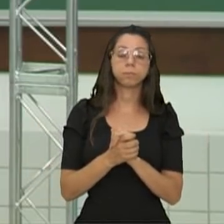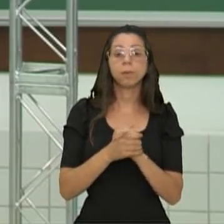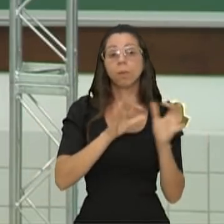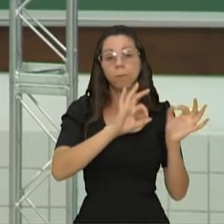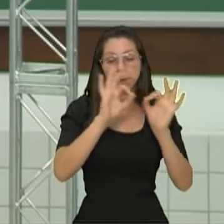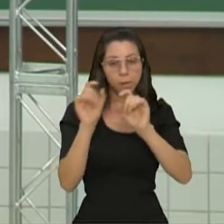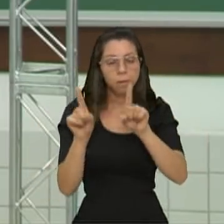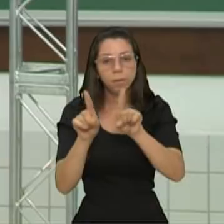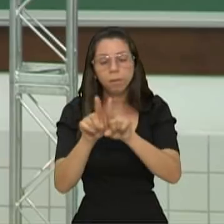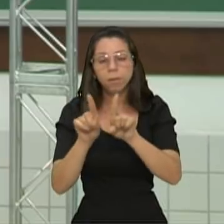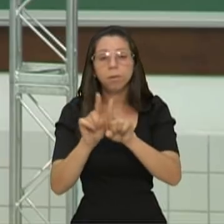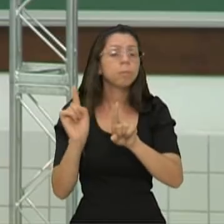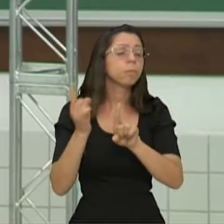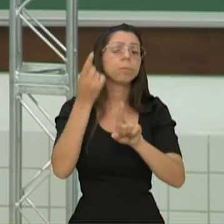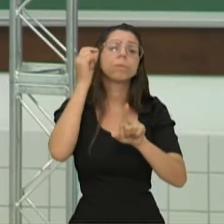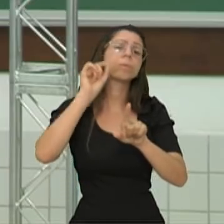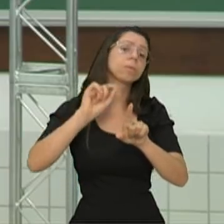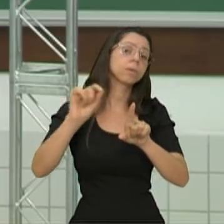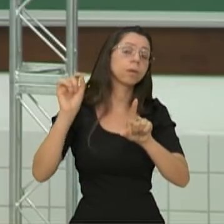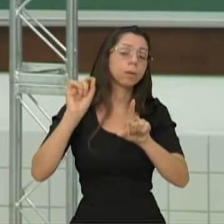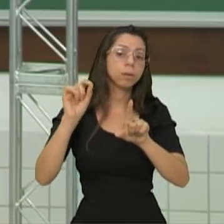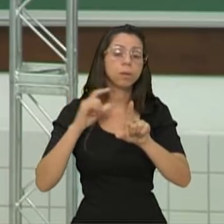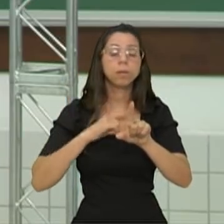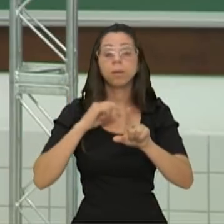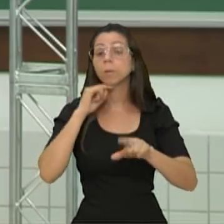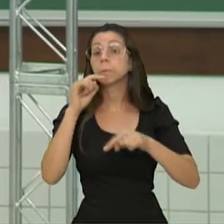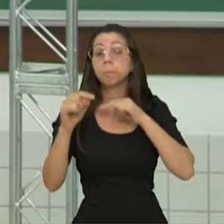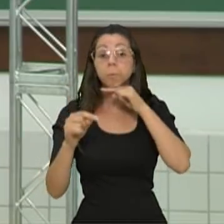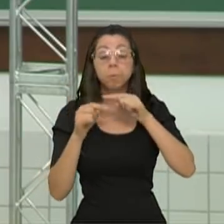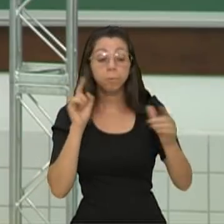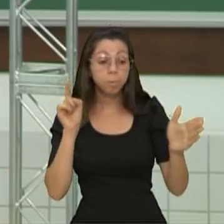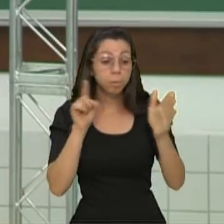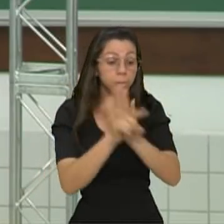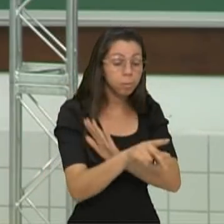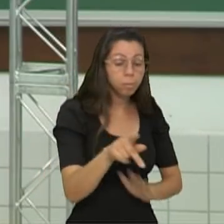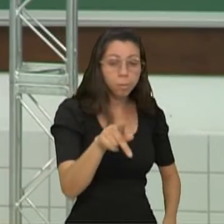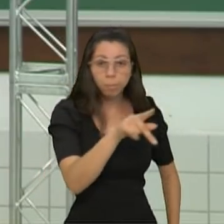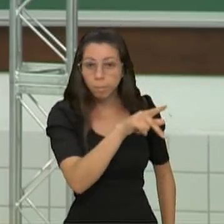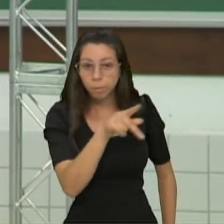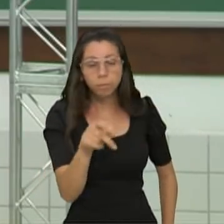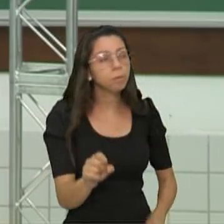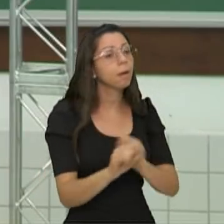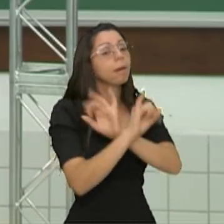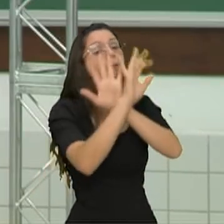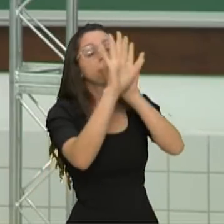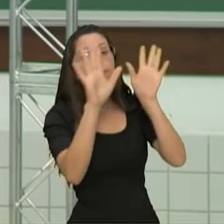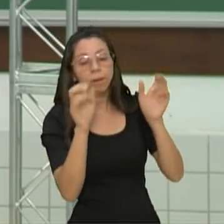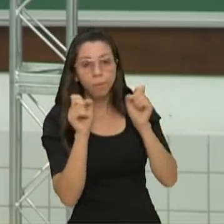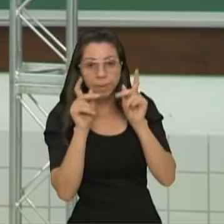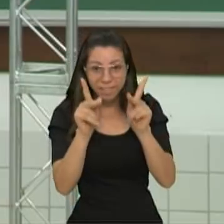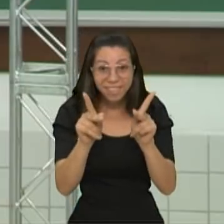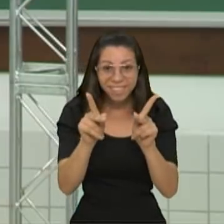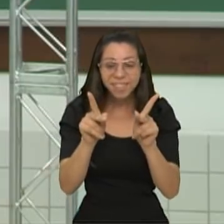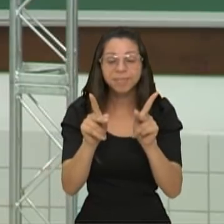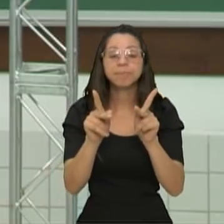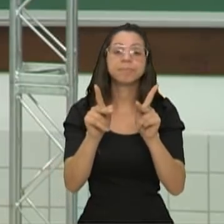acompanhar as aulas. E por último, se você tem alguma dúvida, procure seu professor para esclarecê-las.